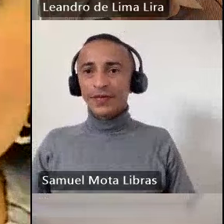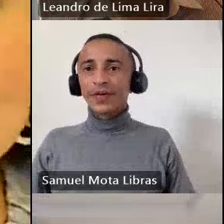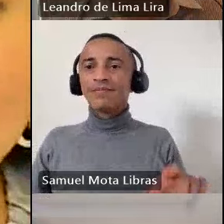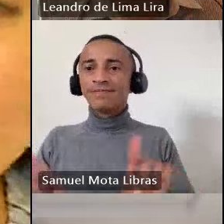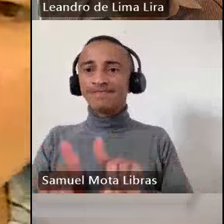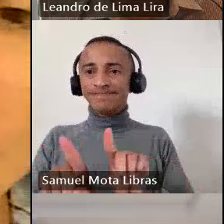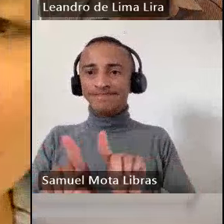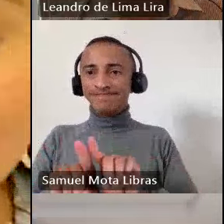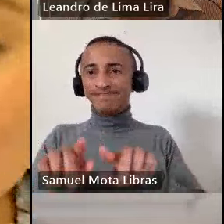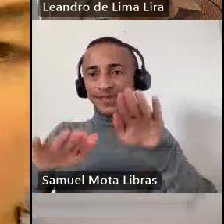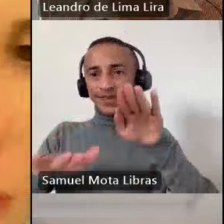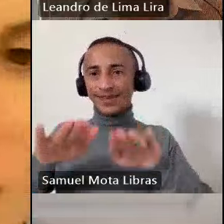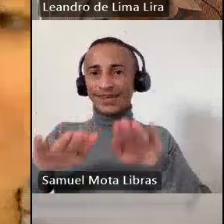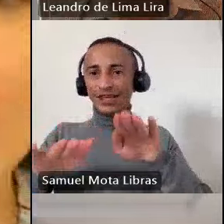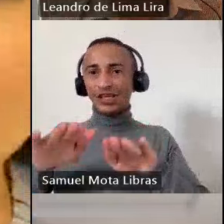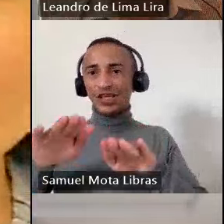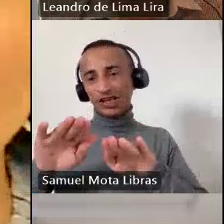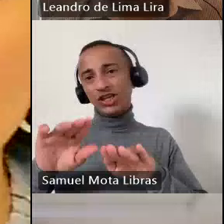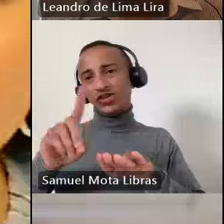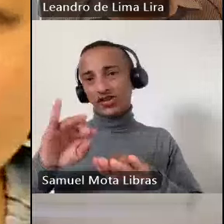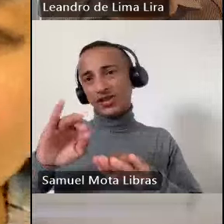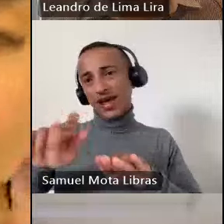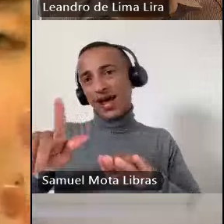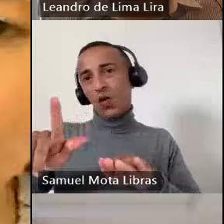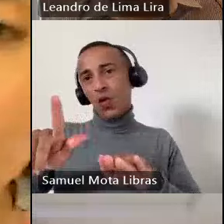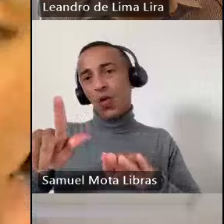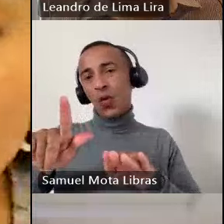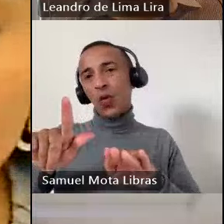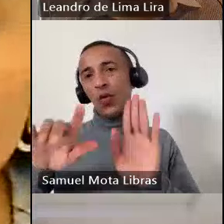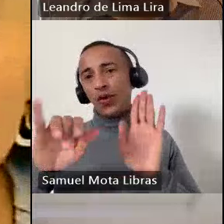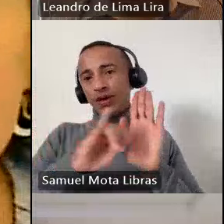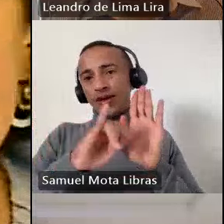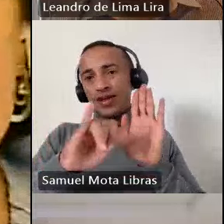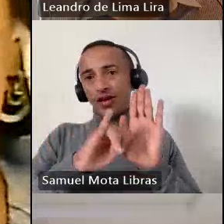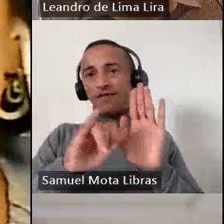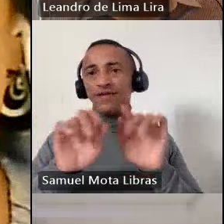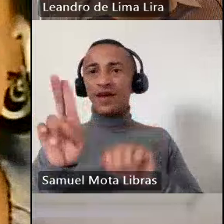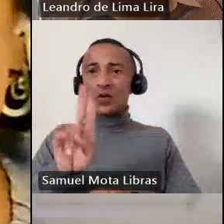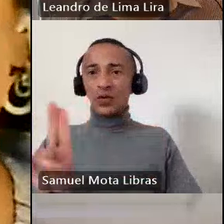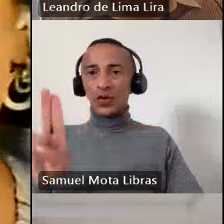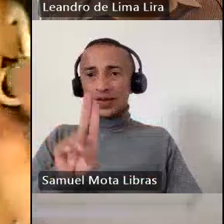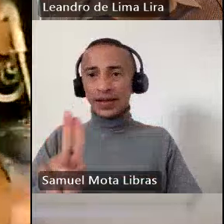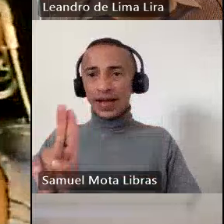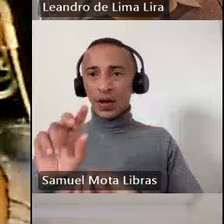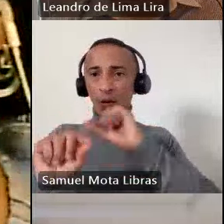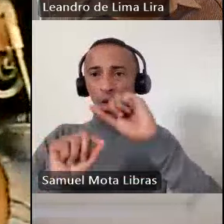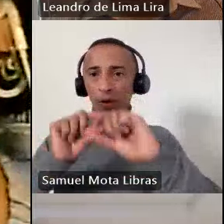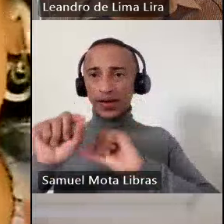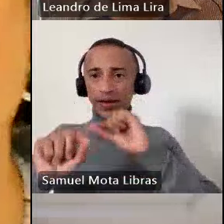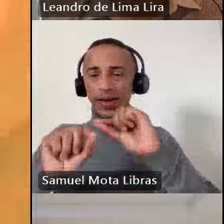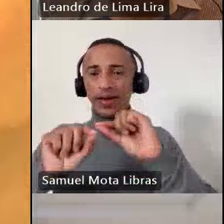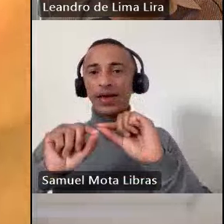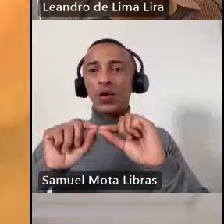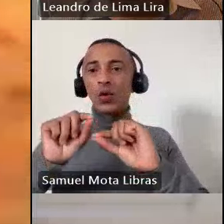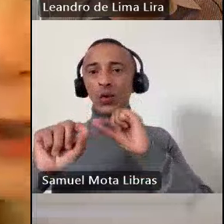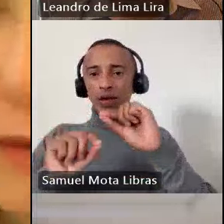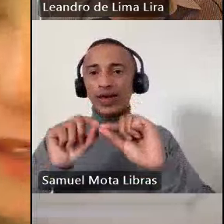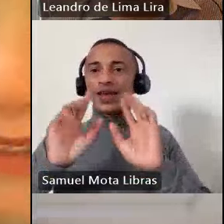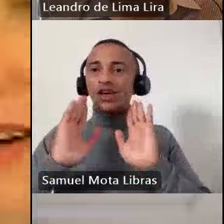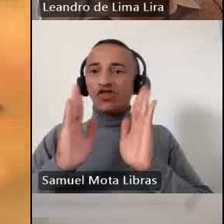conformidade aí já não tem mais muito essa análise aí a gente vai utilizar como referencial o que a a a